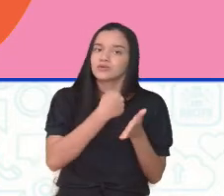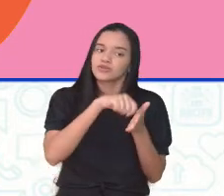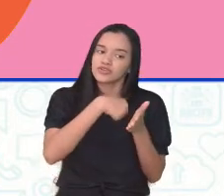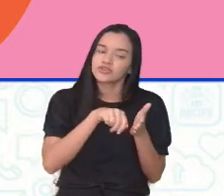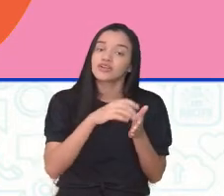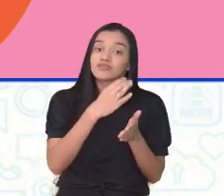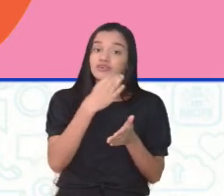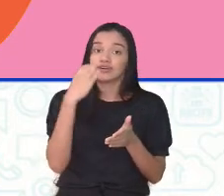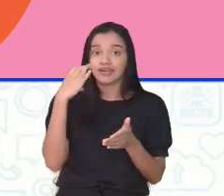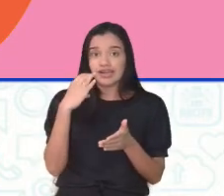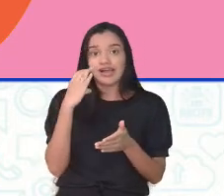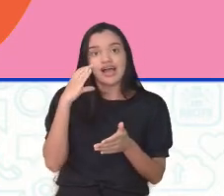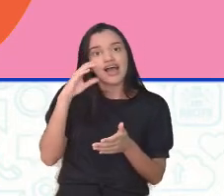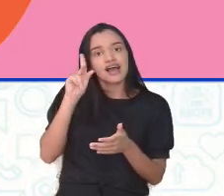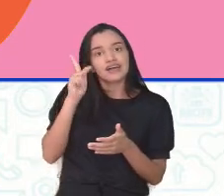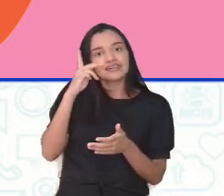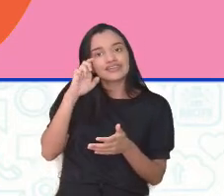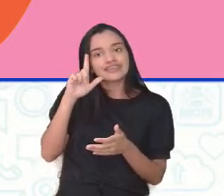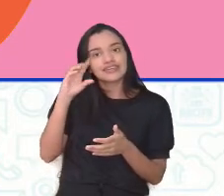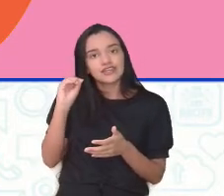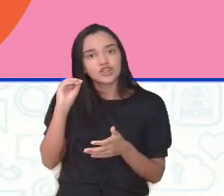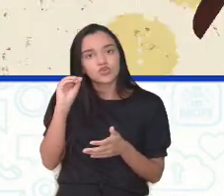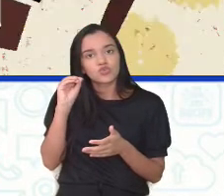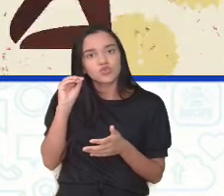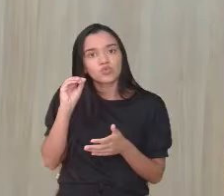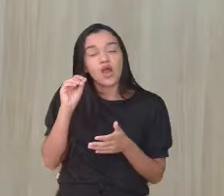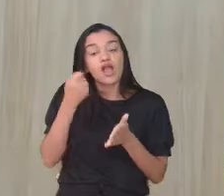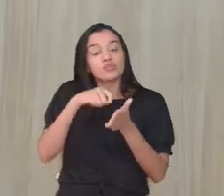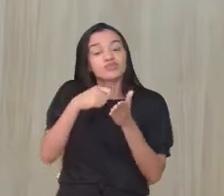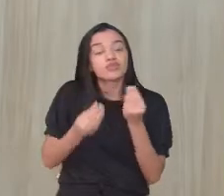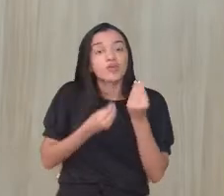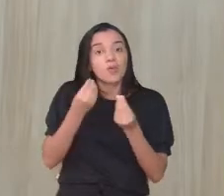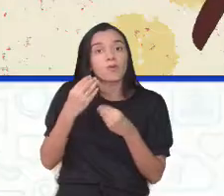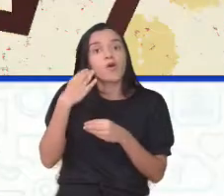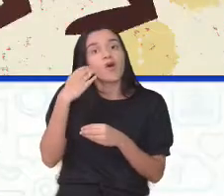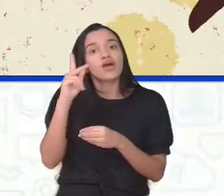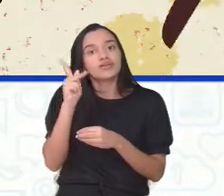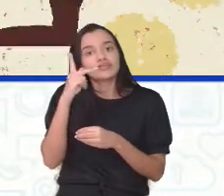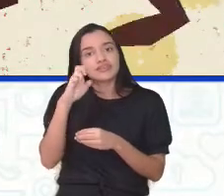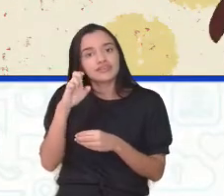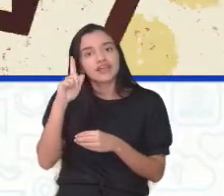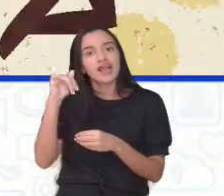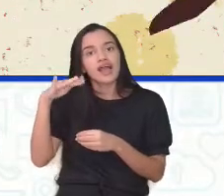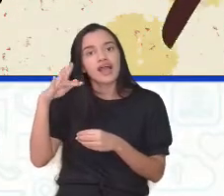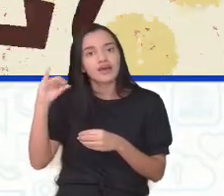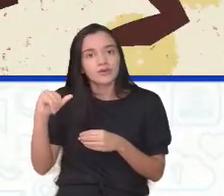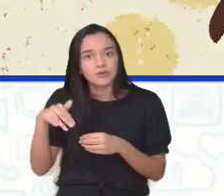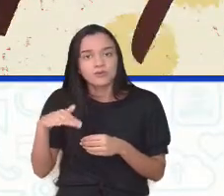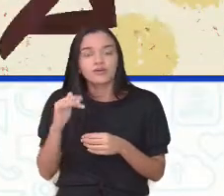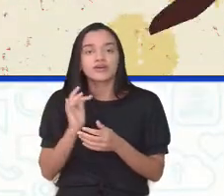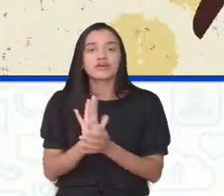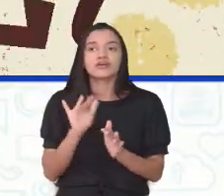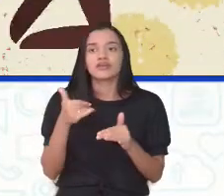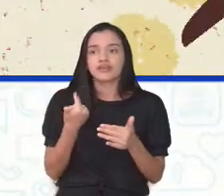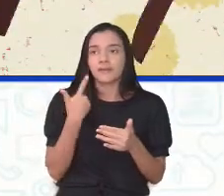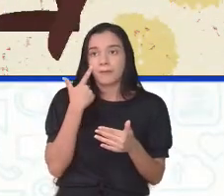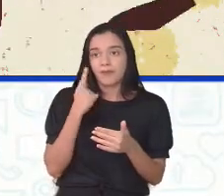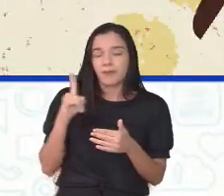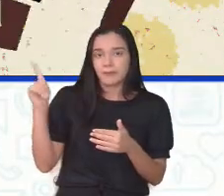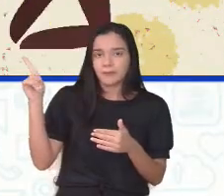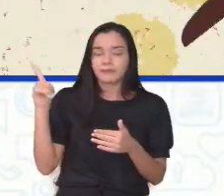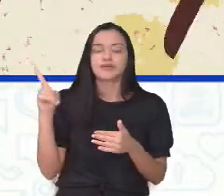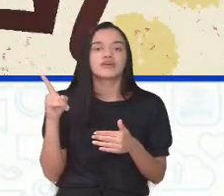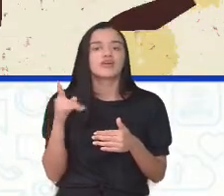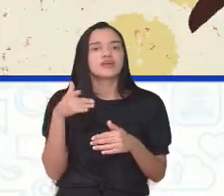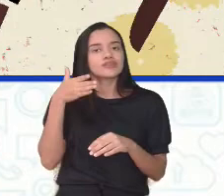chego, eu tenho que escrever ele chegava, tá certo? Verbos no pretérito perfeito no discurso